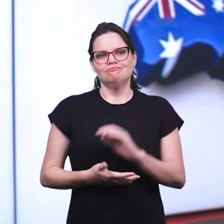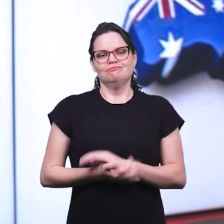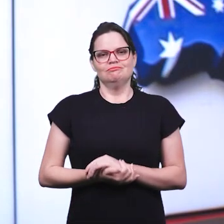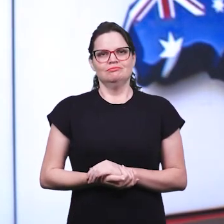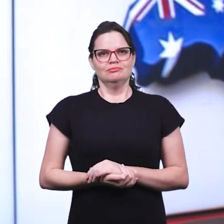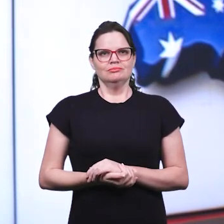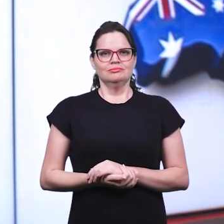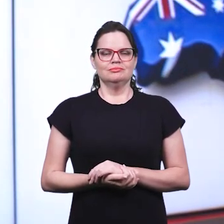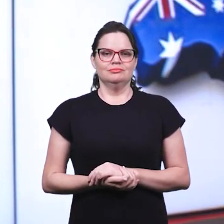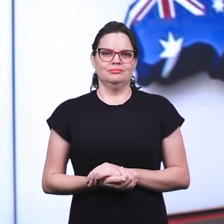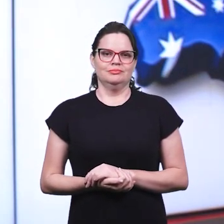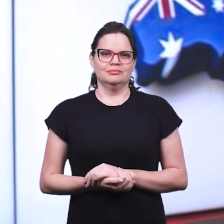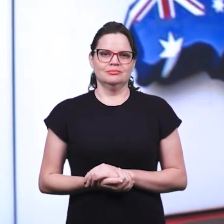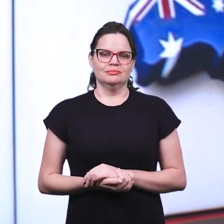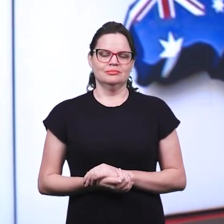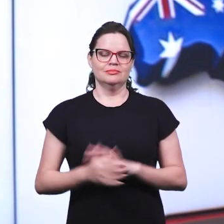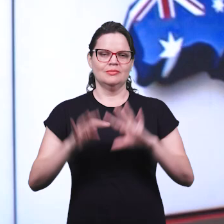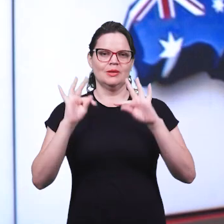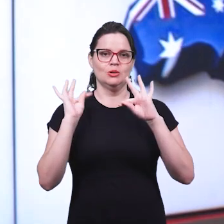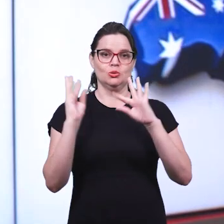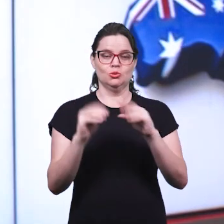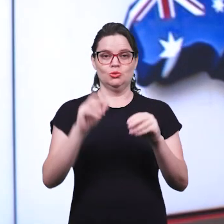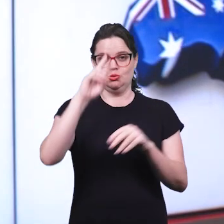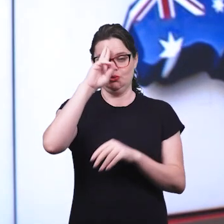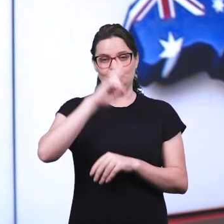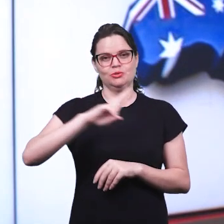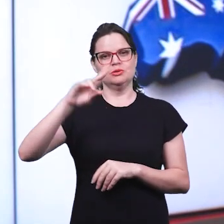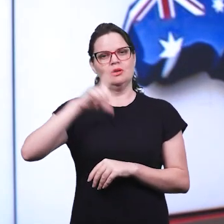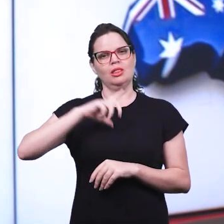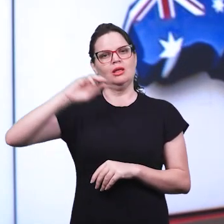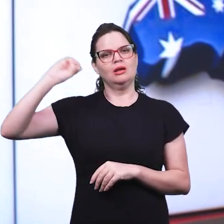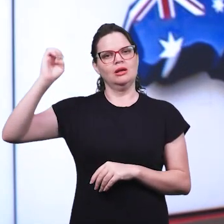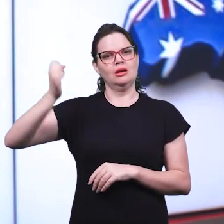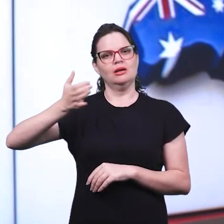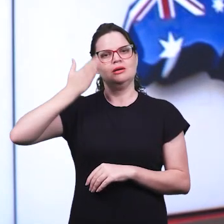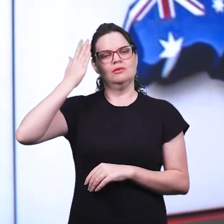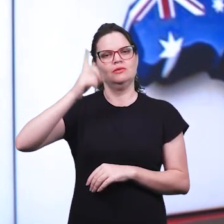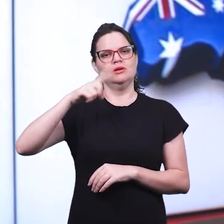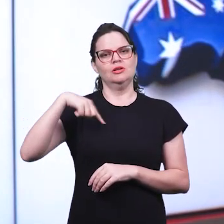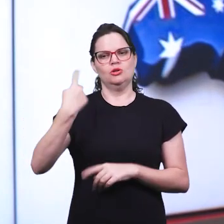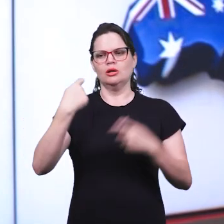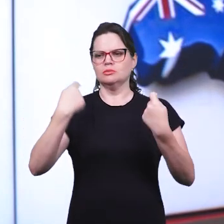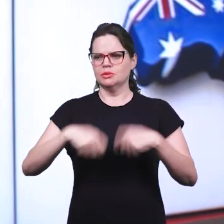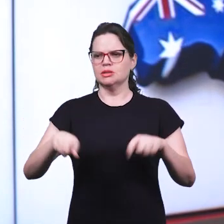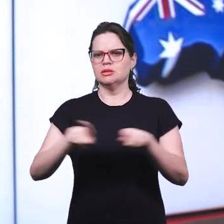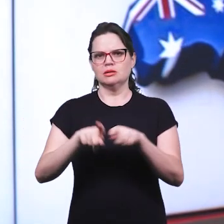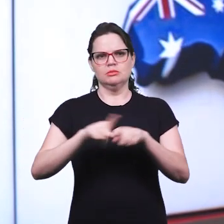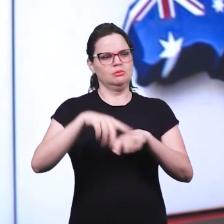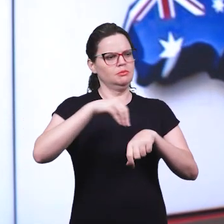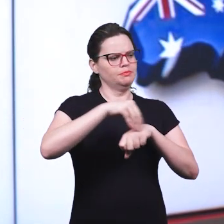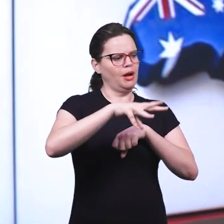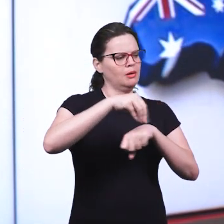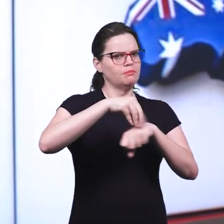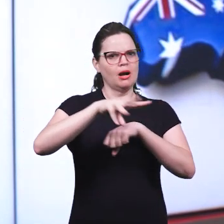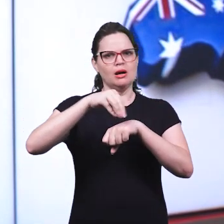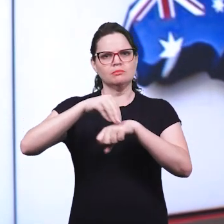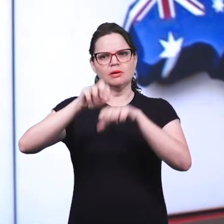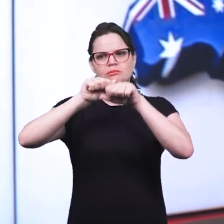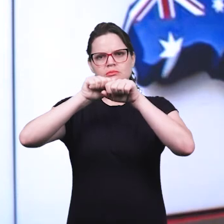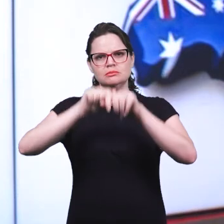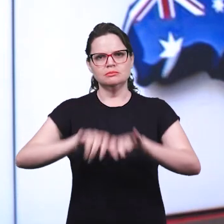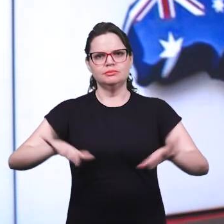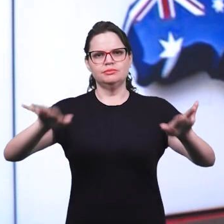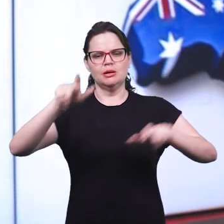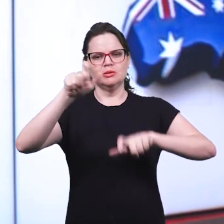E, de acordo com aquilo que o Senhor nos tem falado, nós temos de compartilhar isso que recebemos